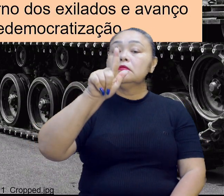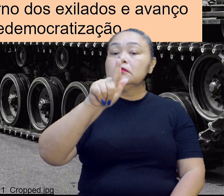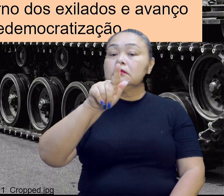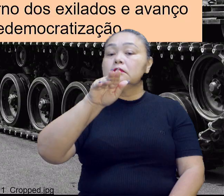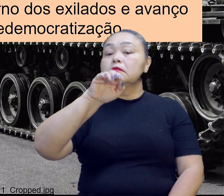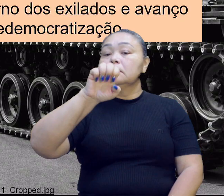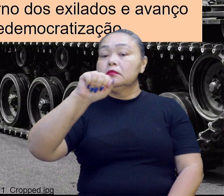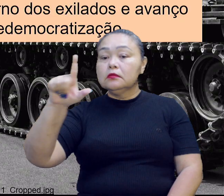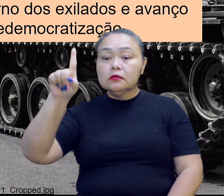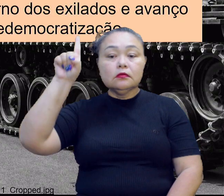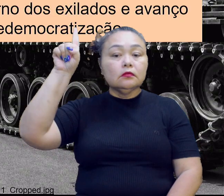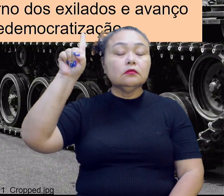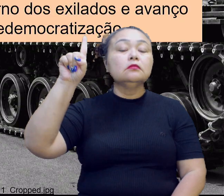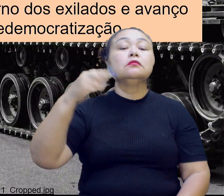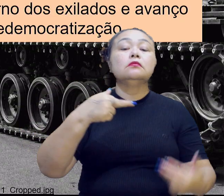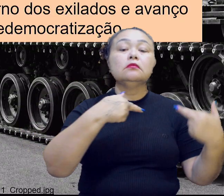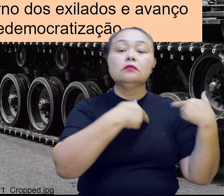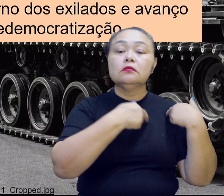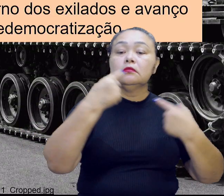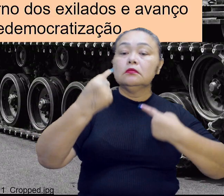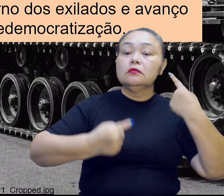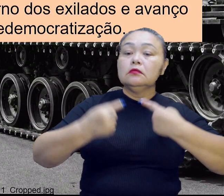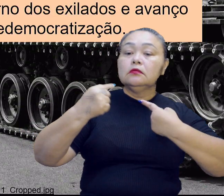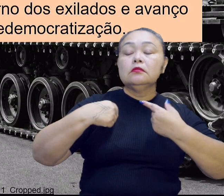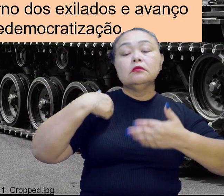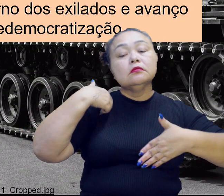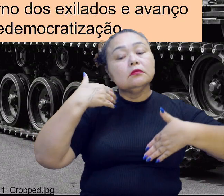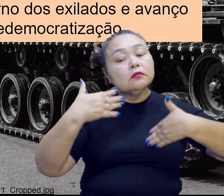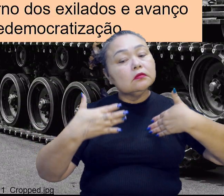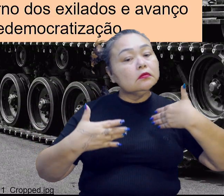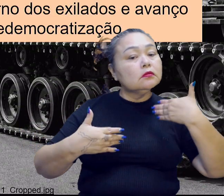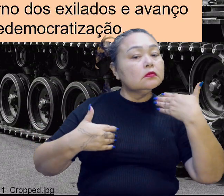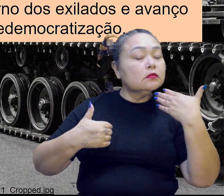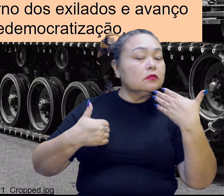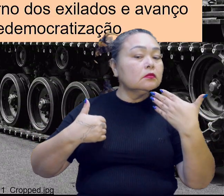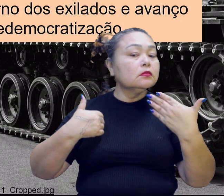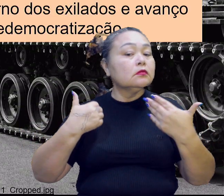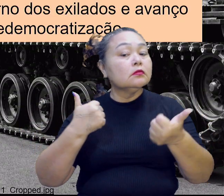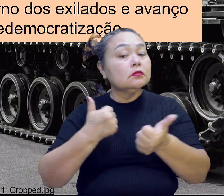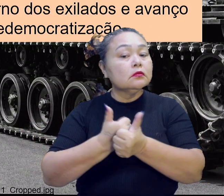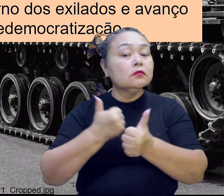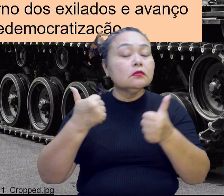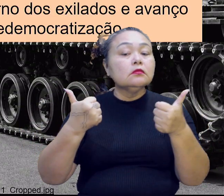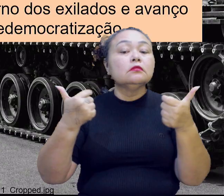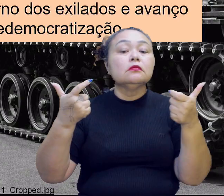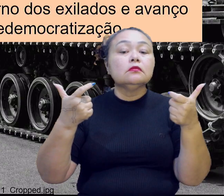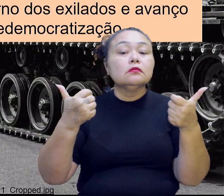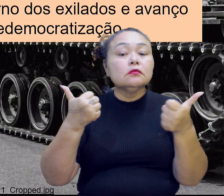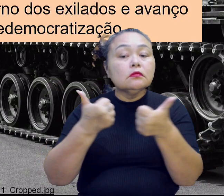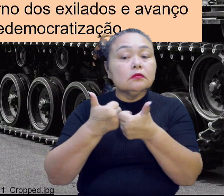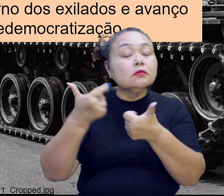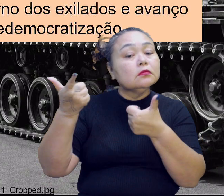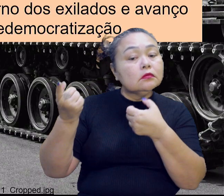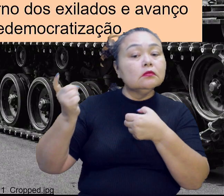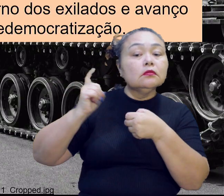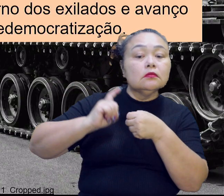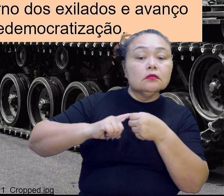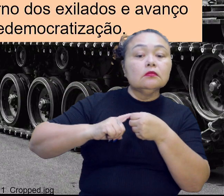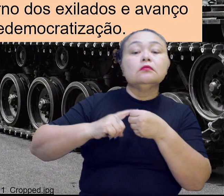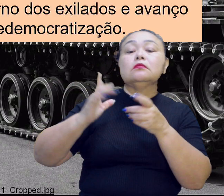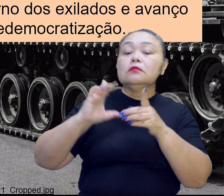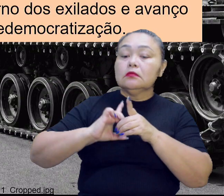Geisel, que vai ser responsável pela política lenta e gradual na tentativa de trazer novamente